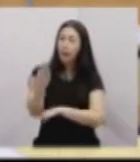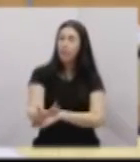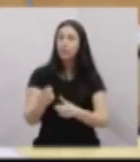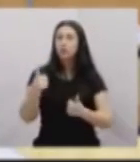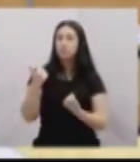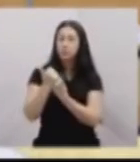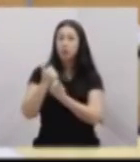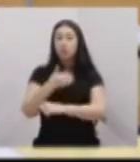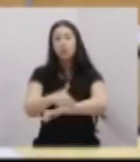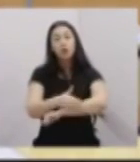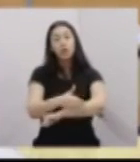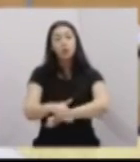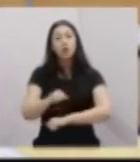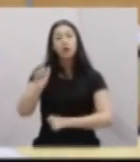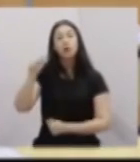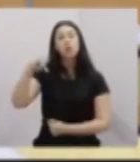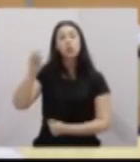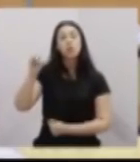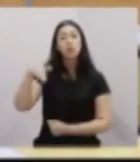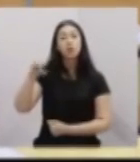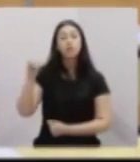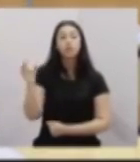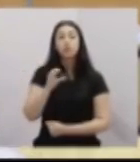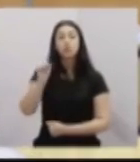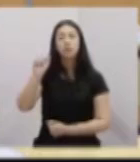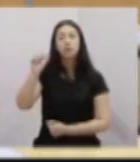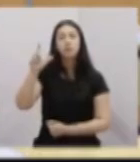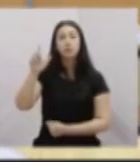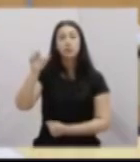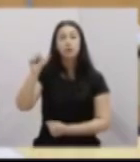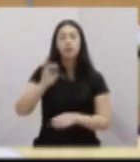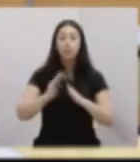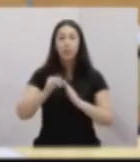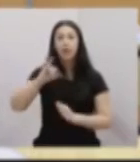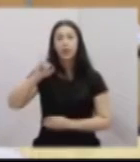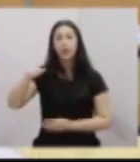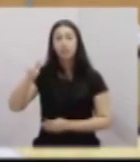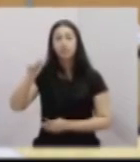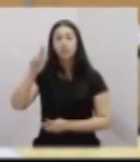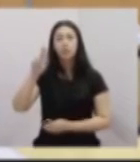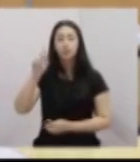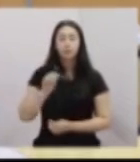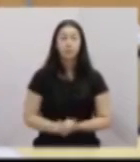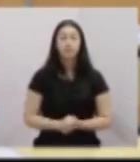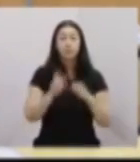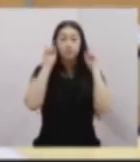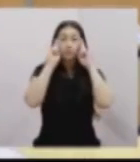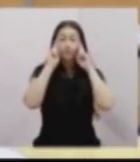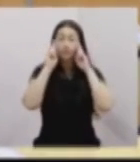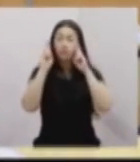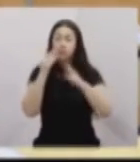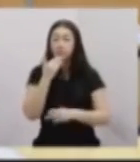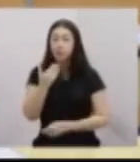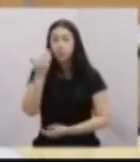na rua Antônio Thomas de Sales, próximo ao número 220, bairro Veranejal, em Jacareí. Assim sendo, muito respeitosamente